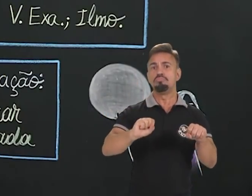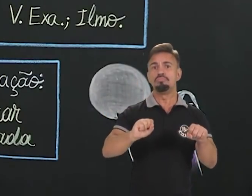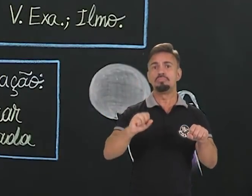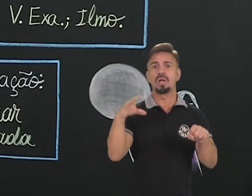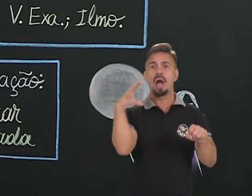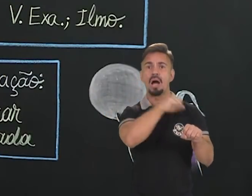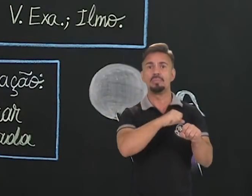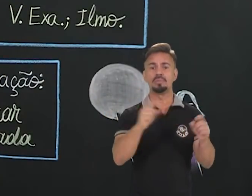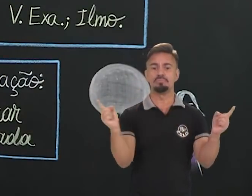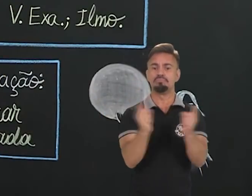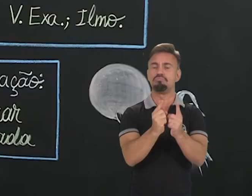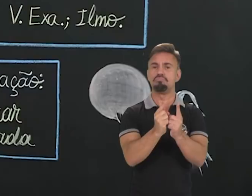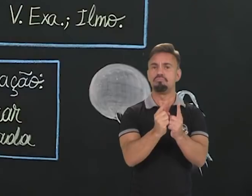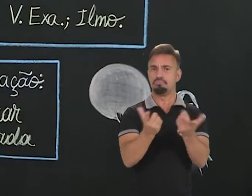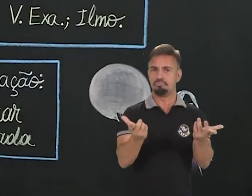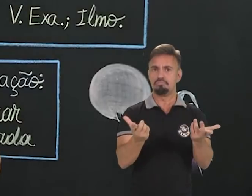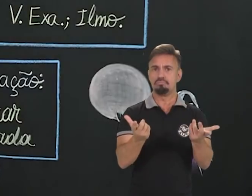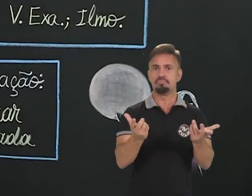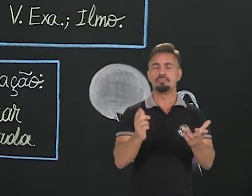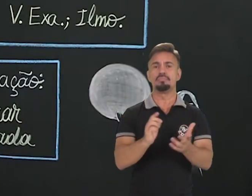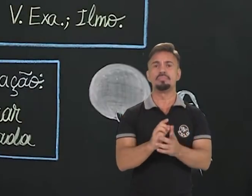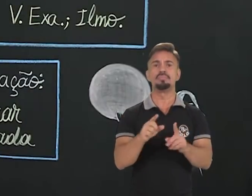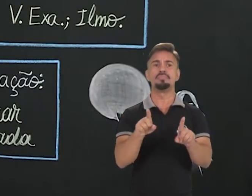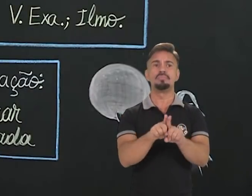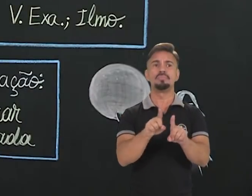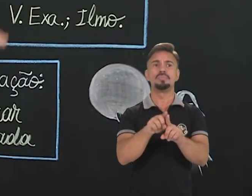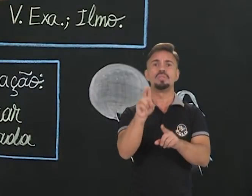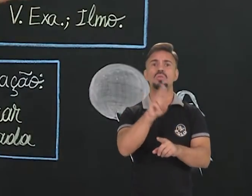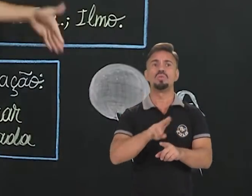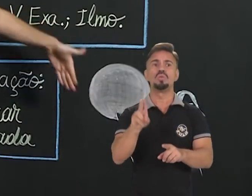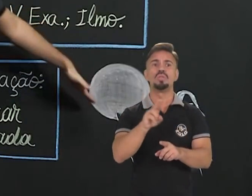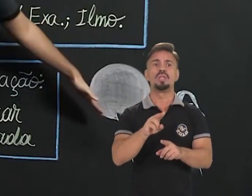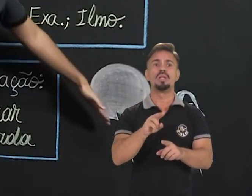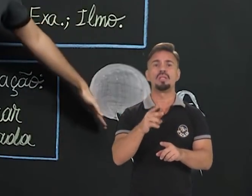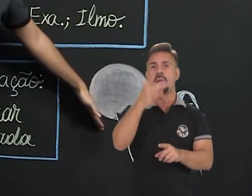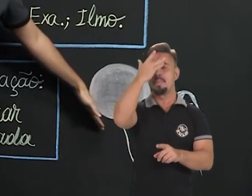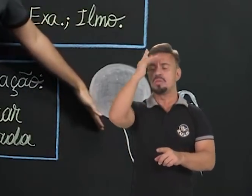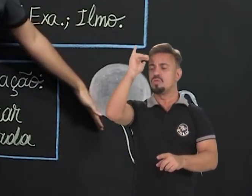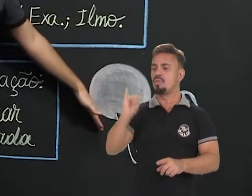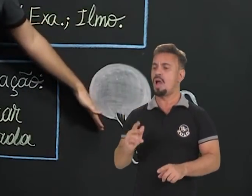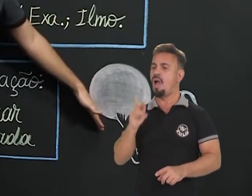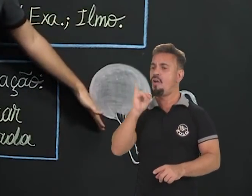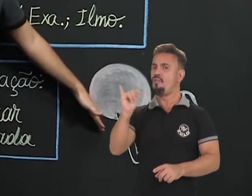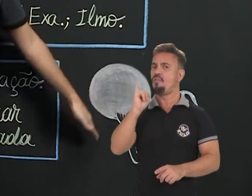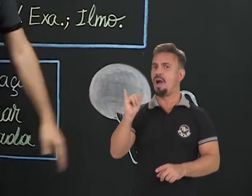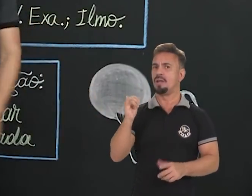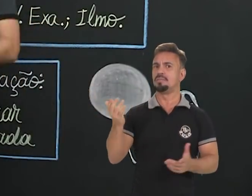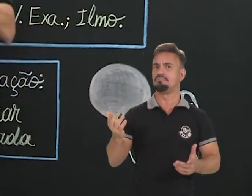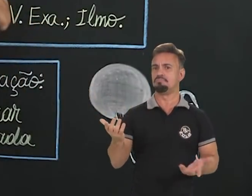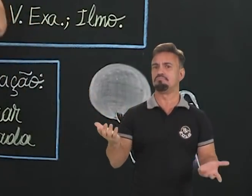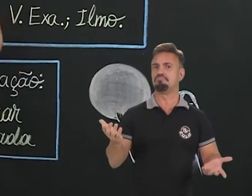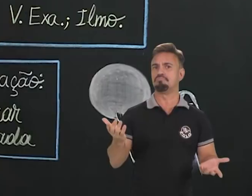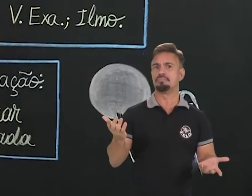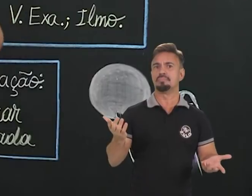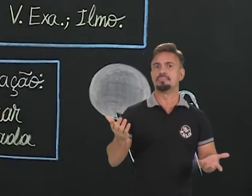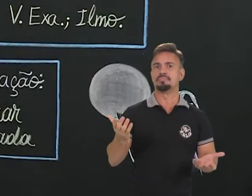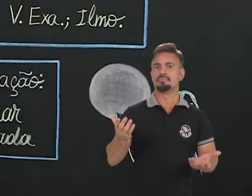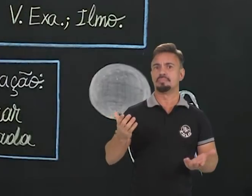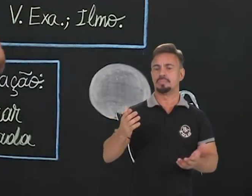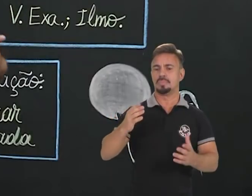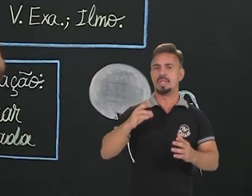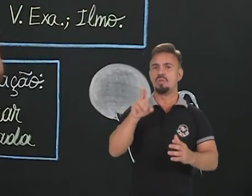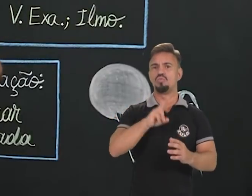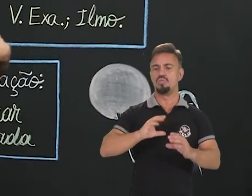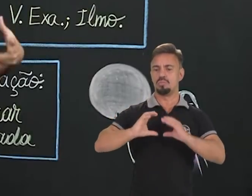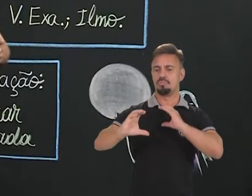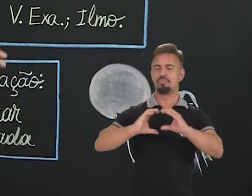comunicação mais rápida, mais objetiva, e por conta do uso de quem? O uso do falante, que é quem determina essas mudanças. Essas palavras foram